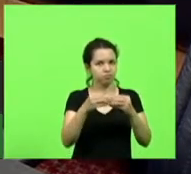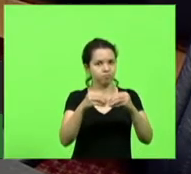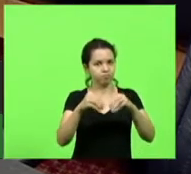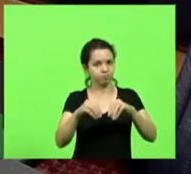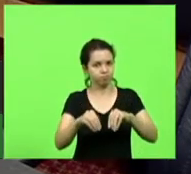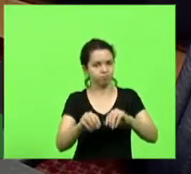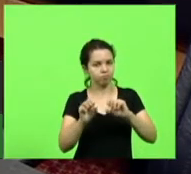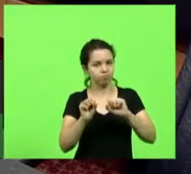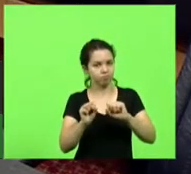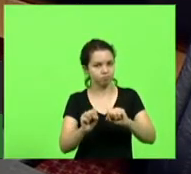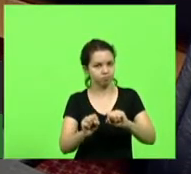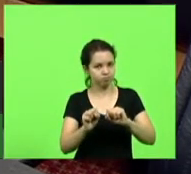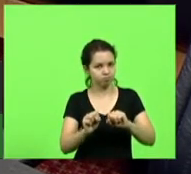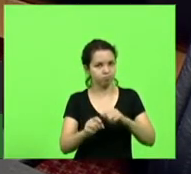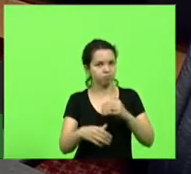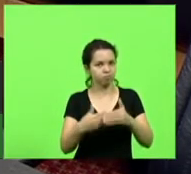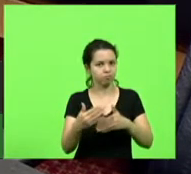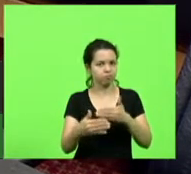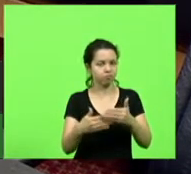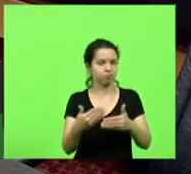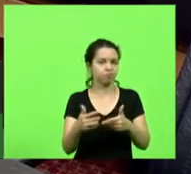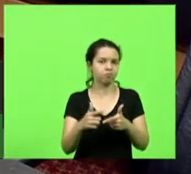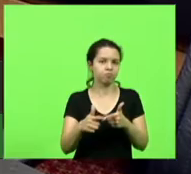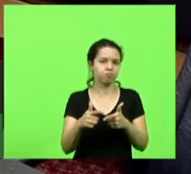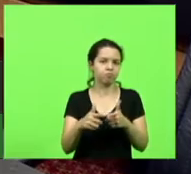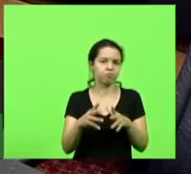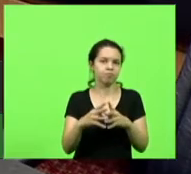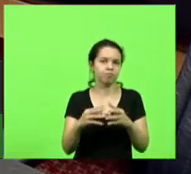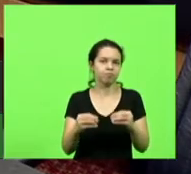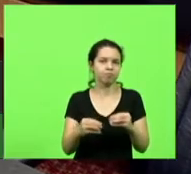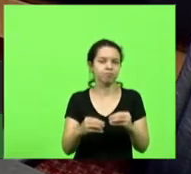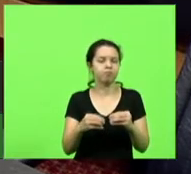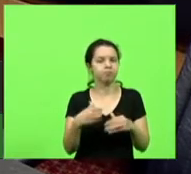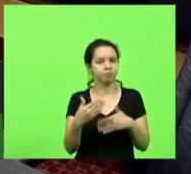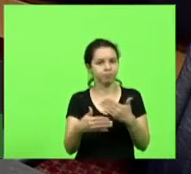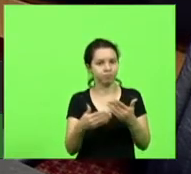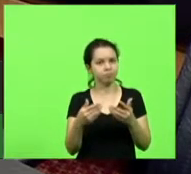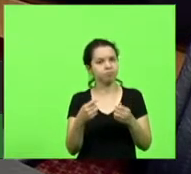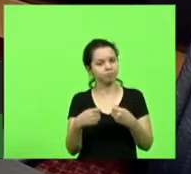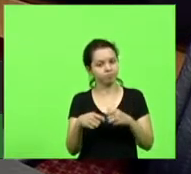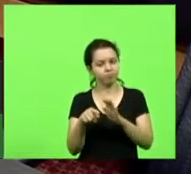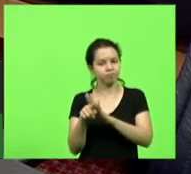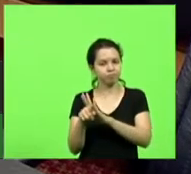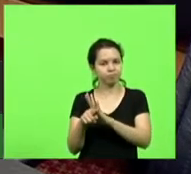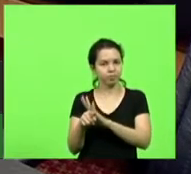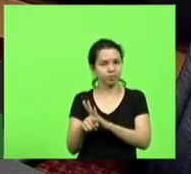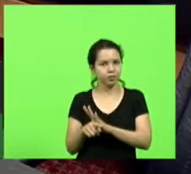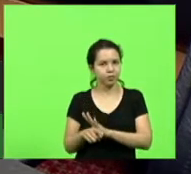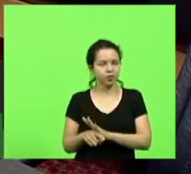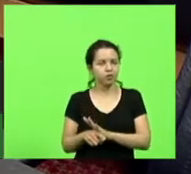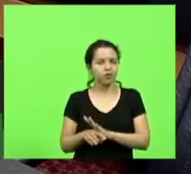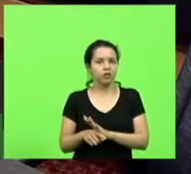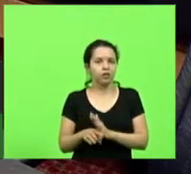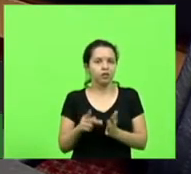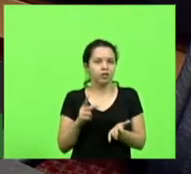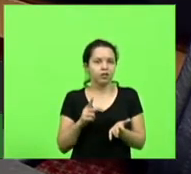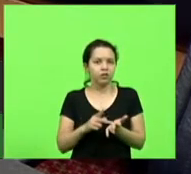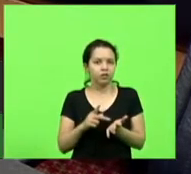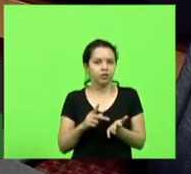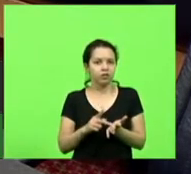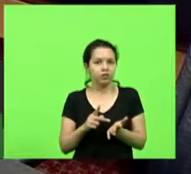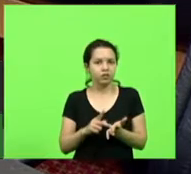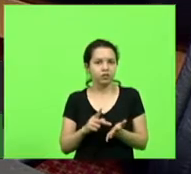supostamente deveriam ser danos que supostamente deveriam ser investigados. Fatos determinados